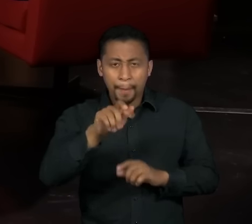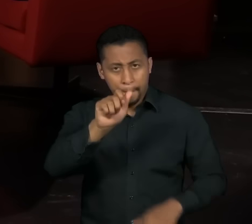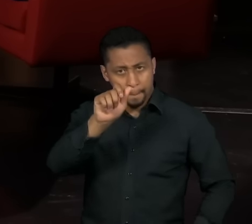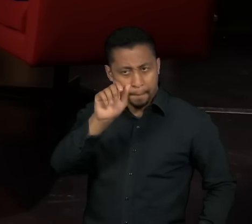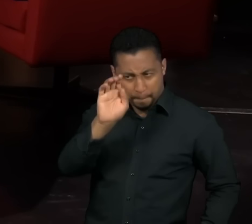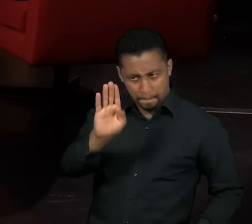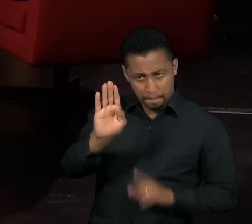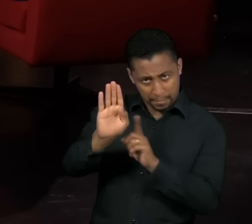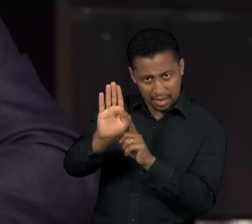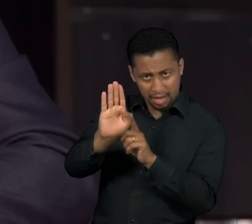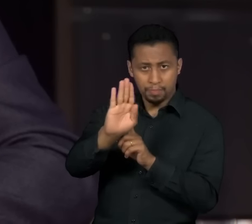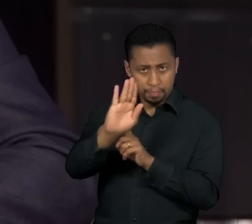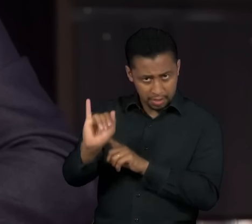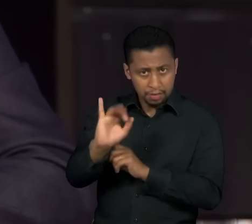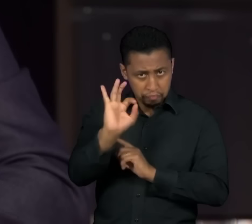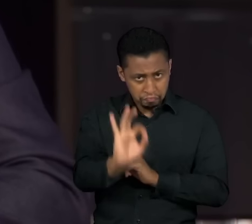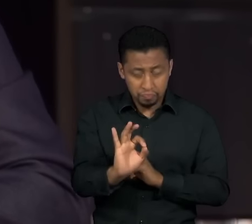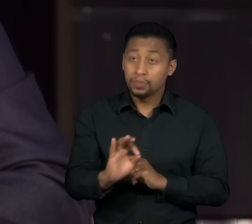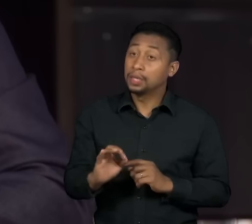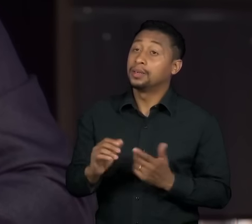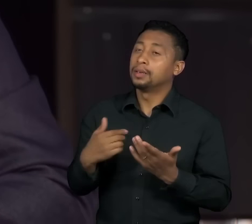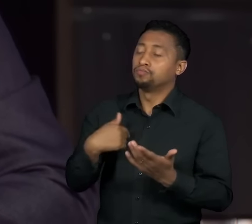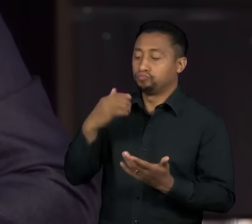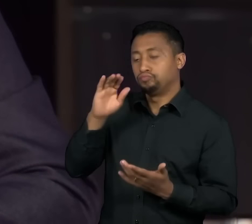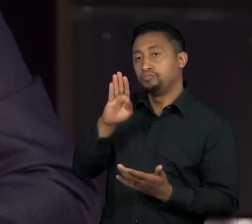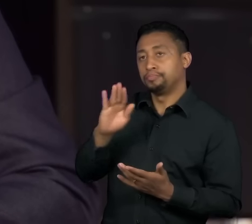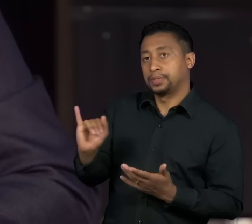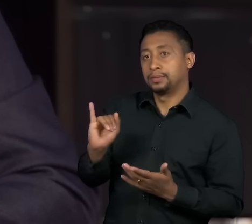bissexual. Eu tenho uma curiosidade.